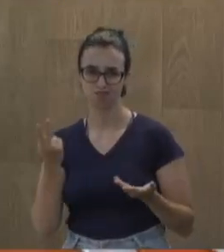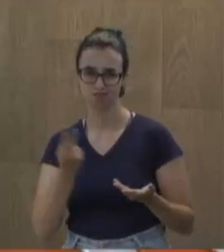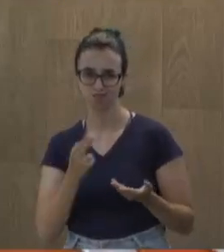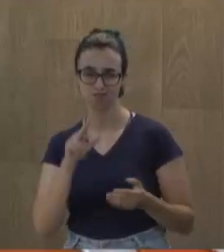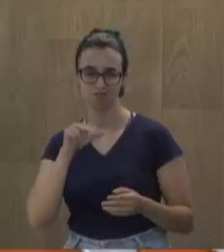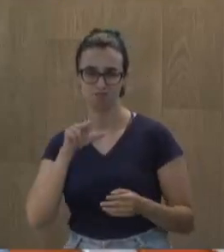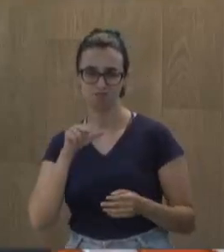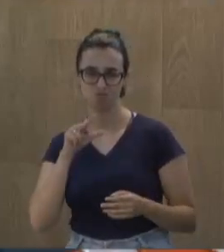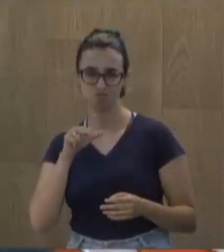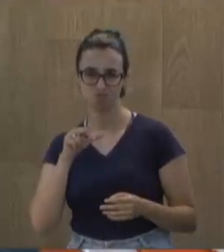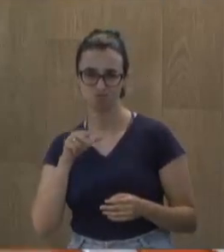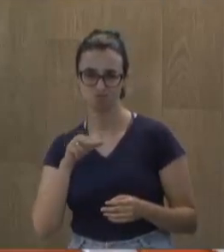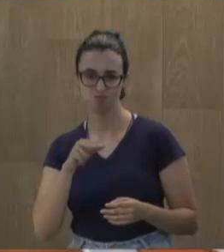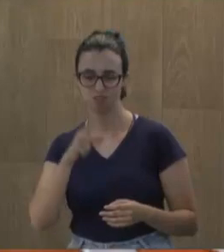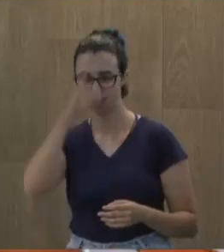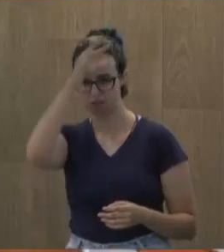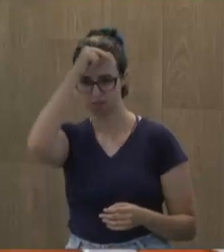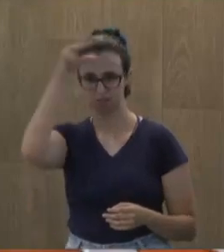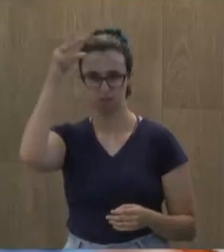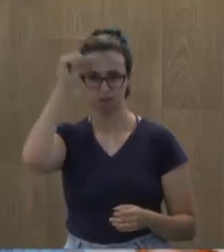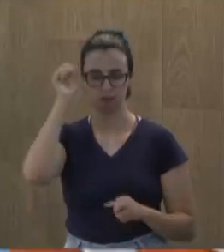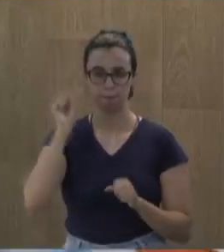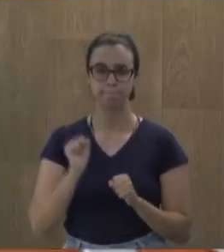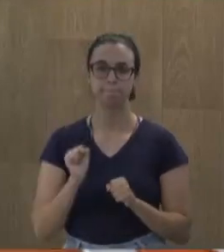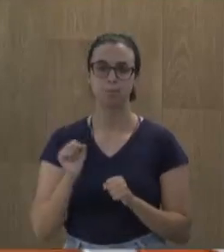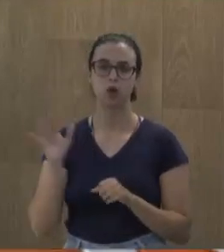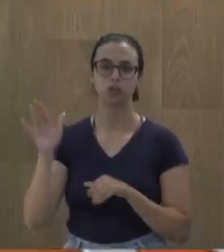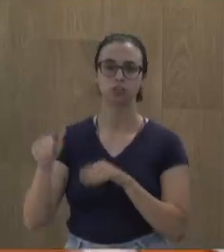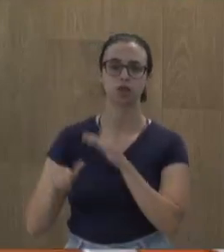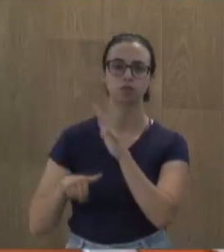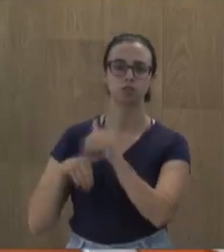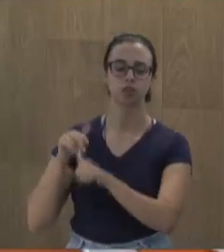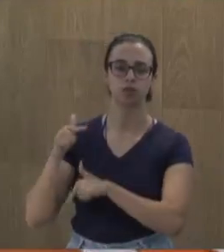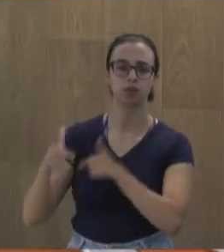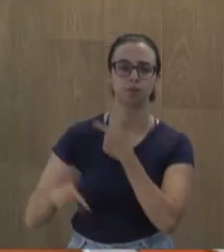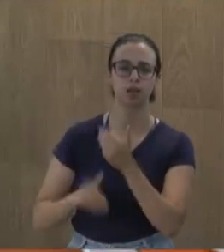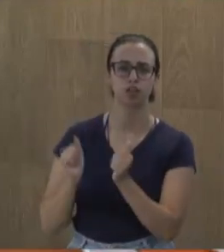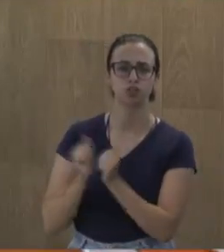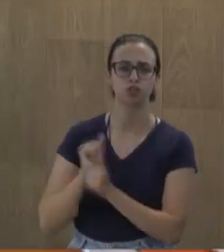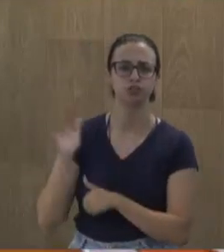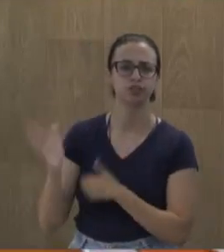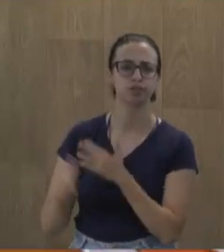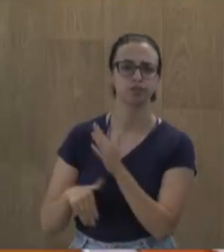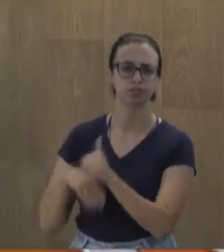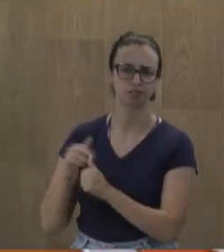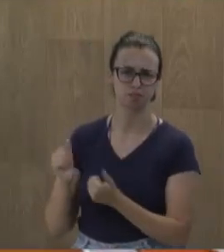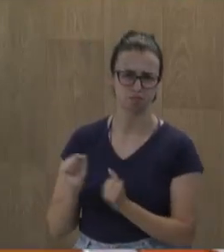vai colocando o tanto de gente que ele quiser é os amigos é todo mundo